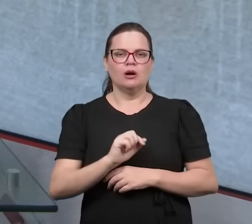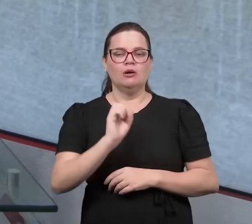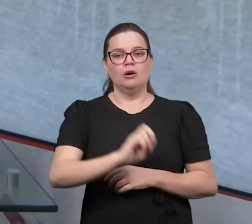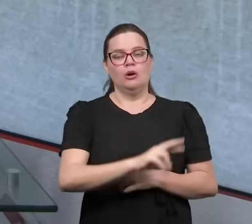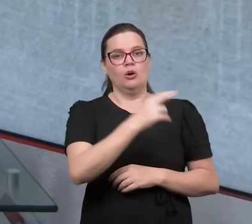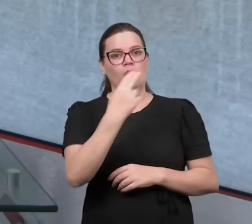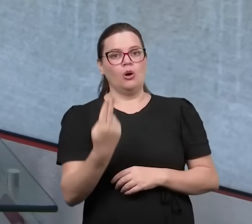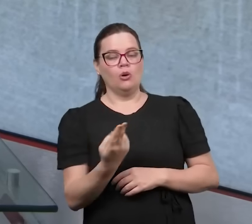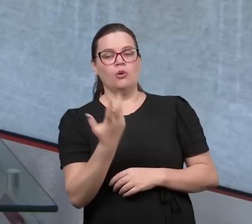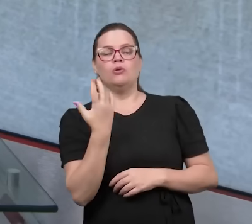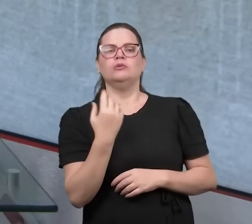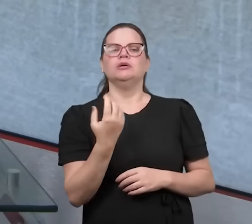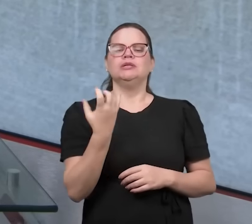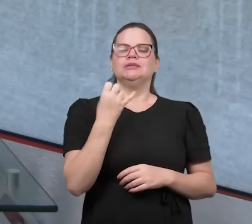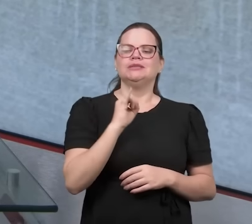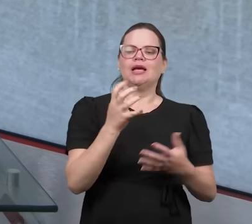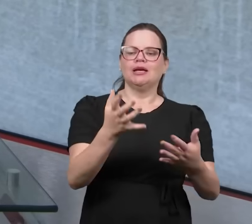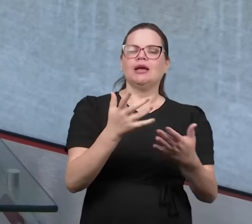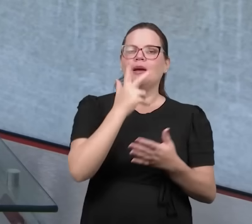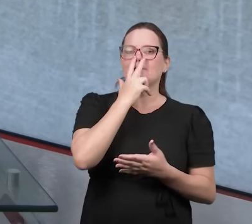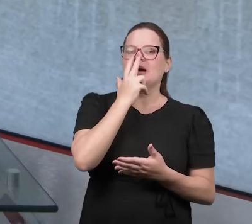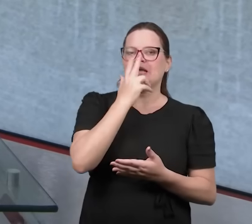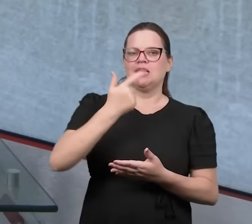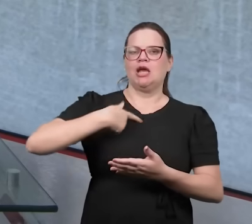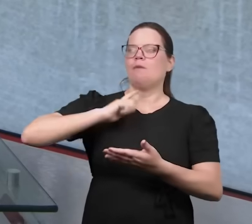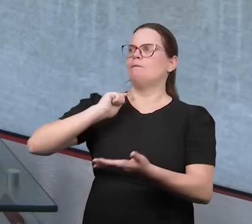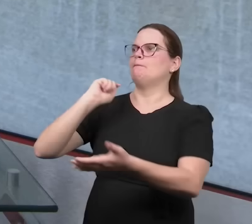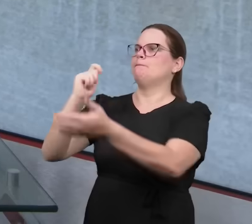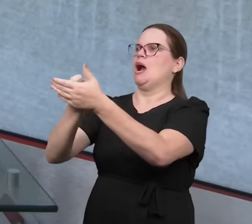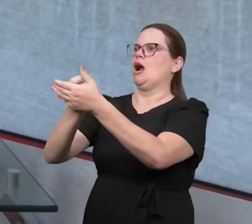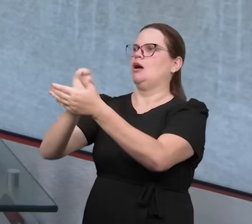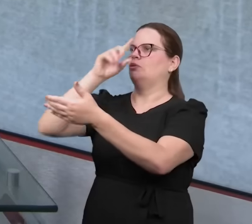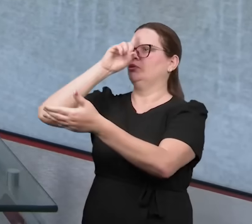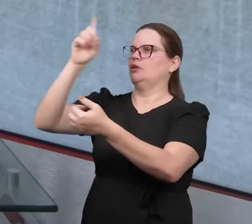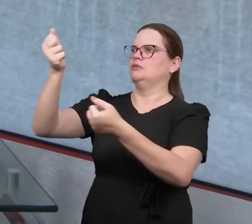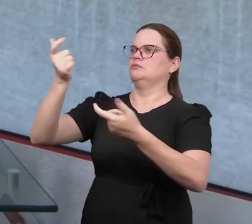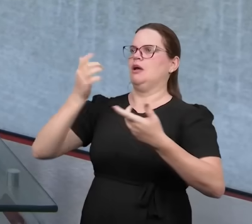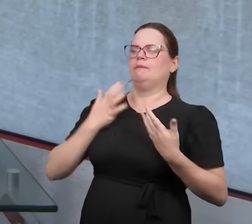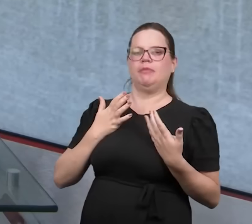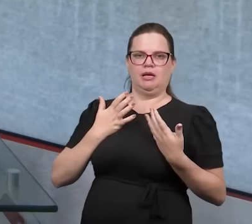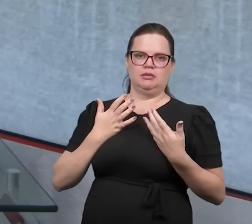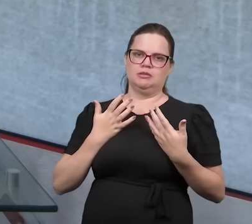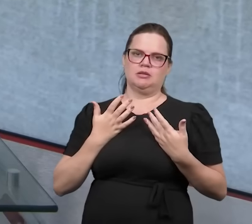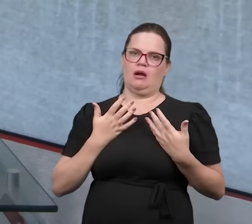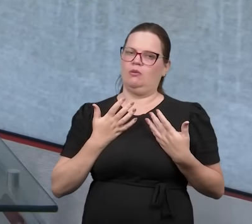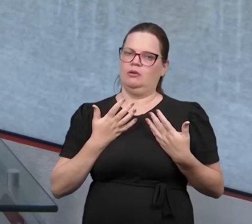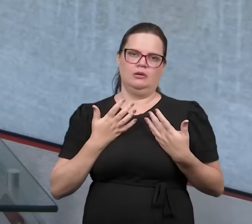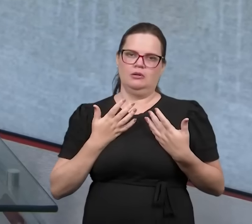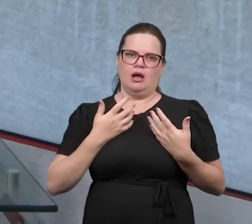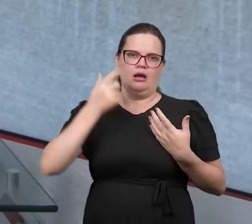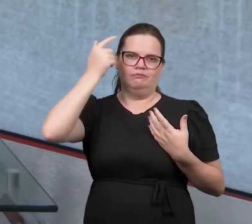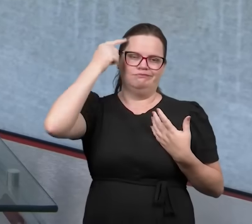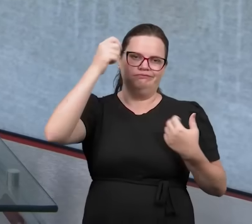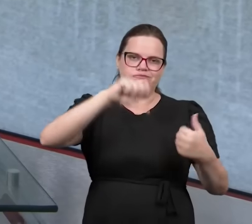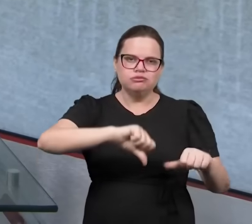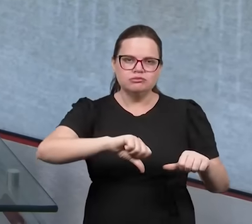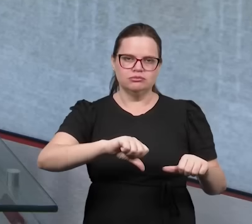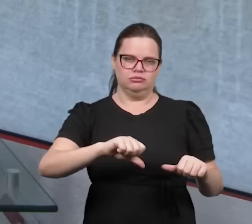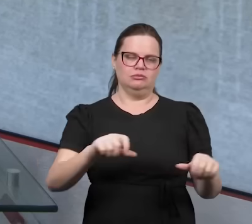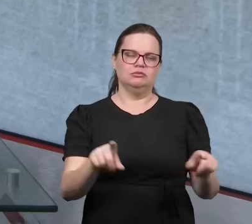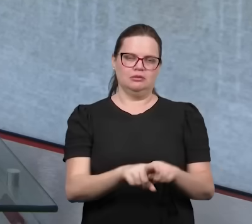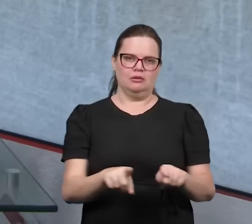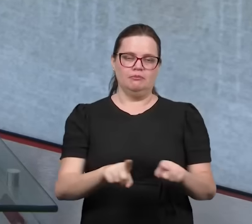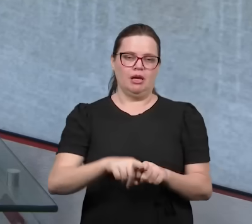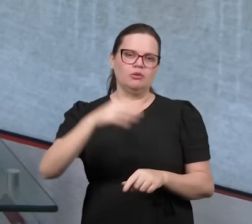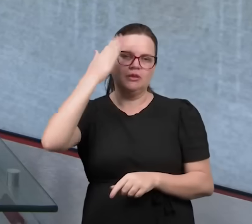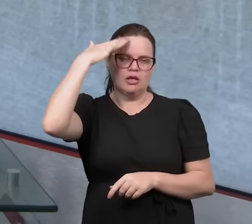sob a perspectiva de se obter um favor de Deus em troca de uma contribuição financeira destinada à